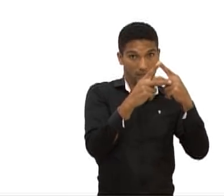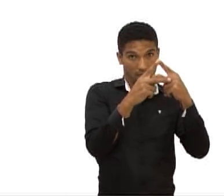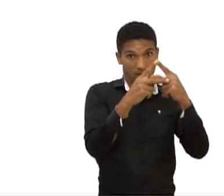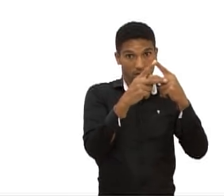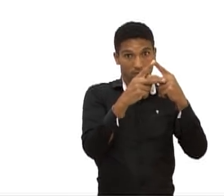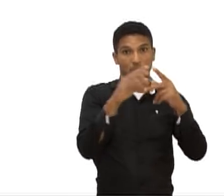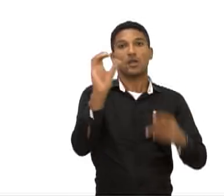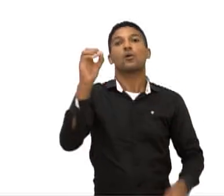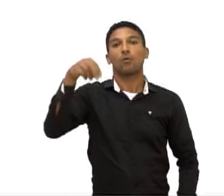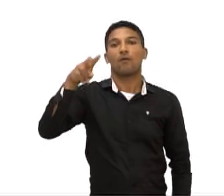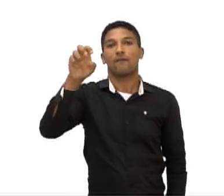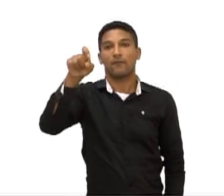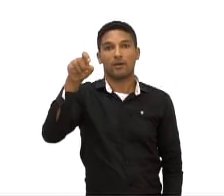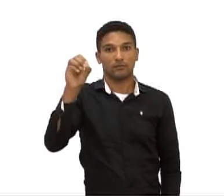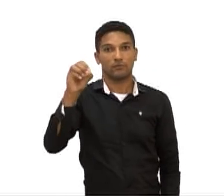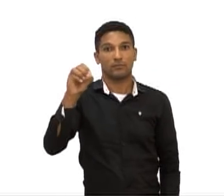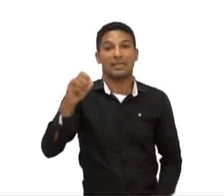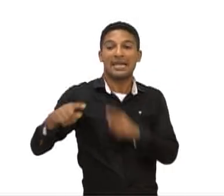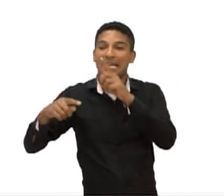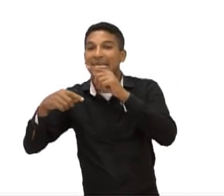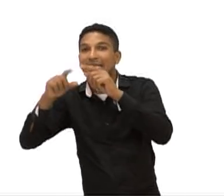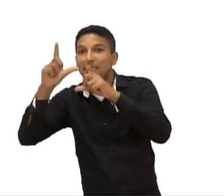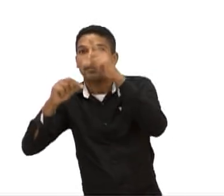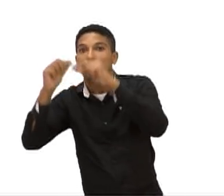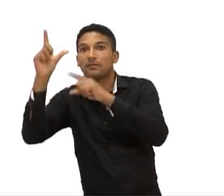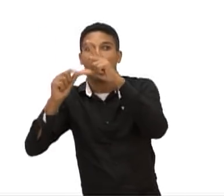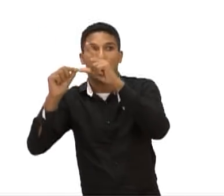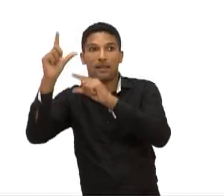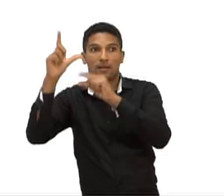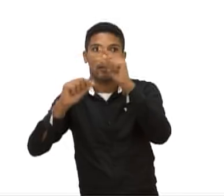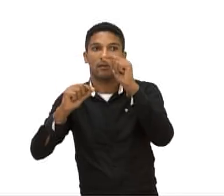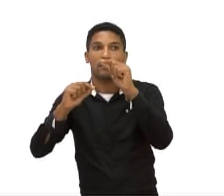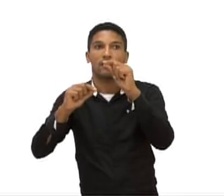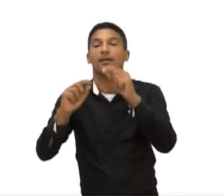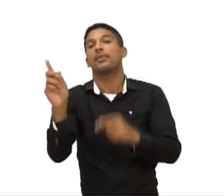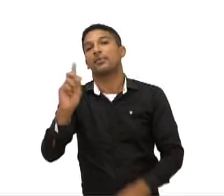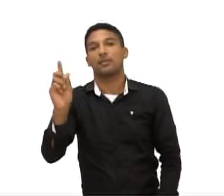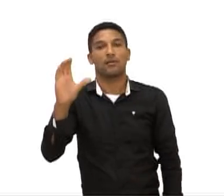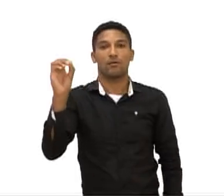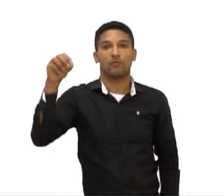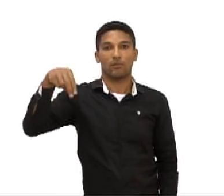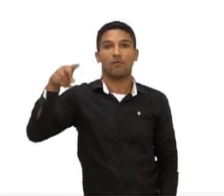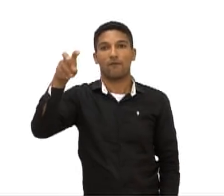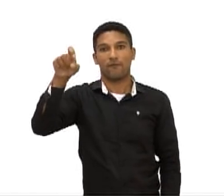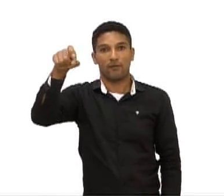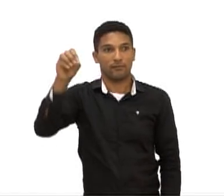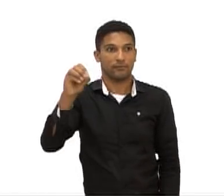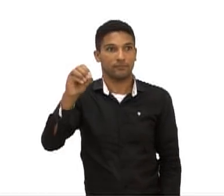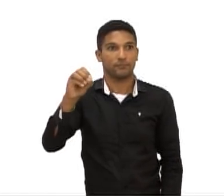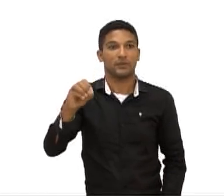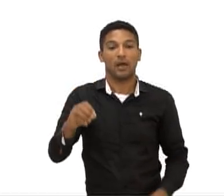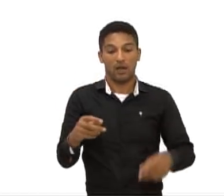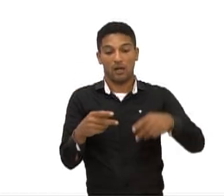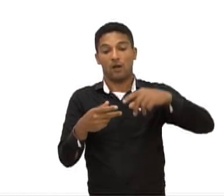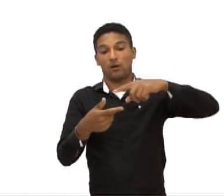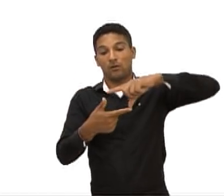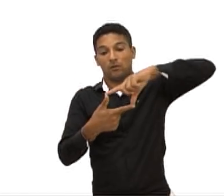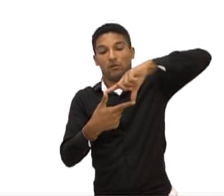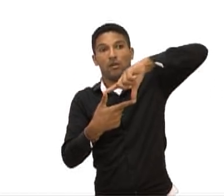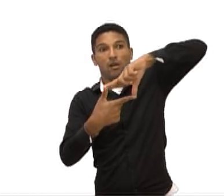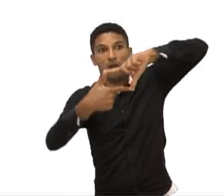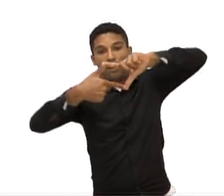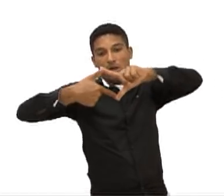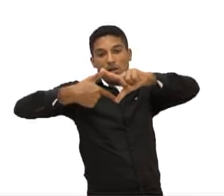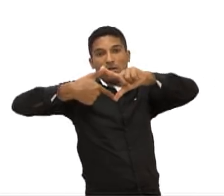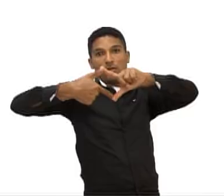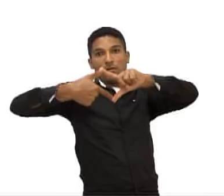no segmento dela, eu vou dividir ela. Esse quadrilátero, ele é convexo, tá bom? O